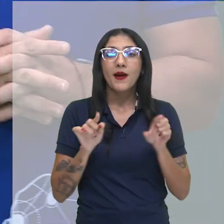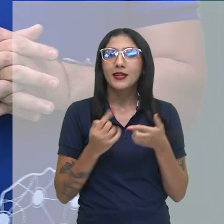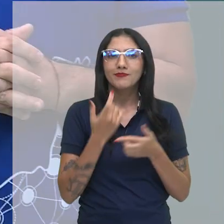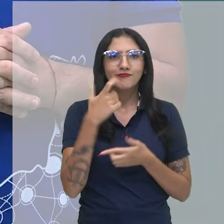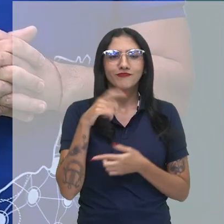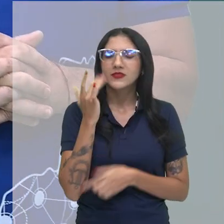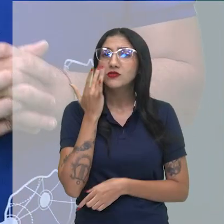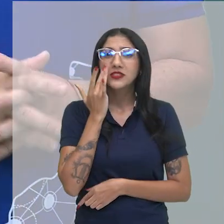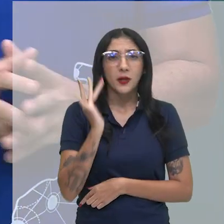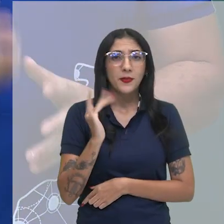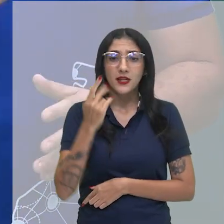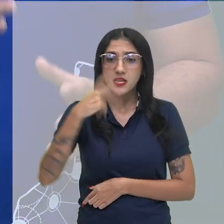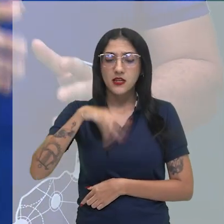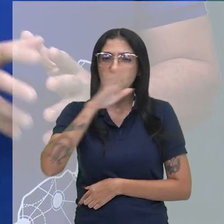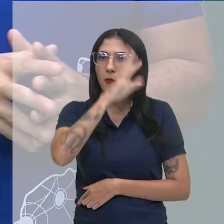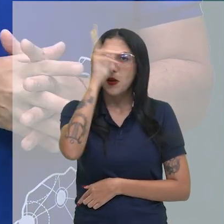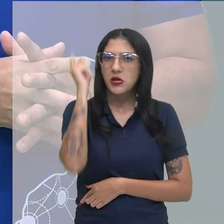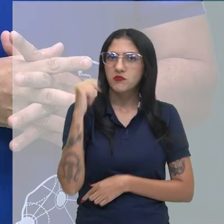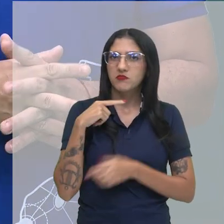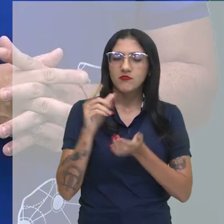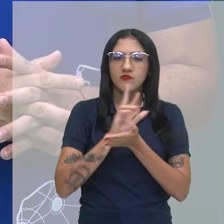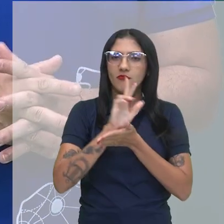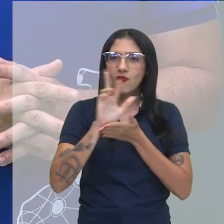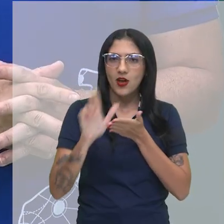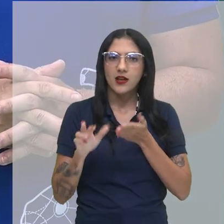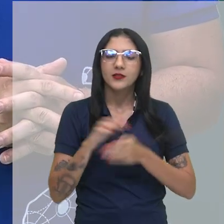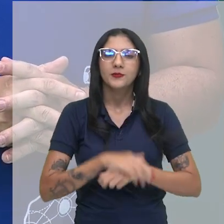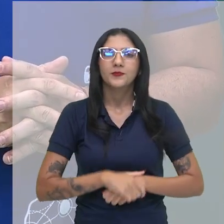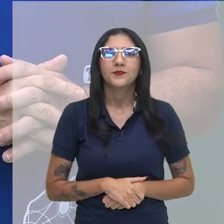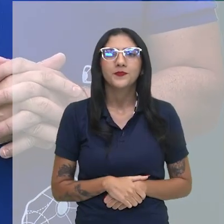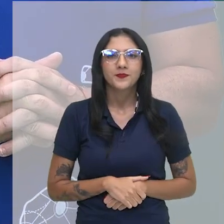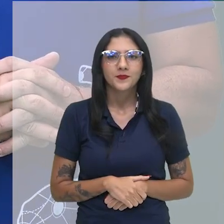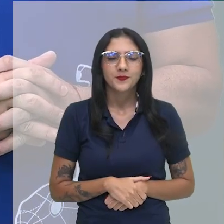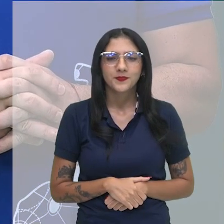Amazonas tinham tantas. E olha só essa informação.